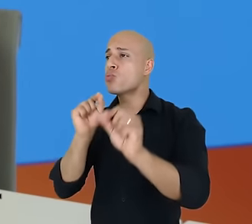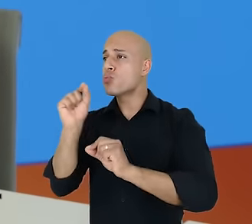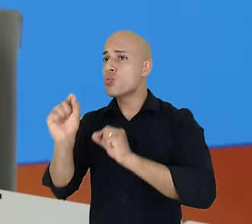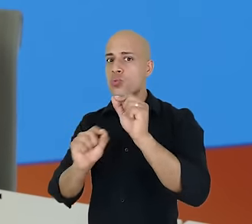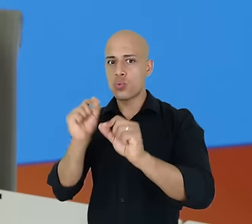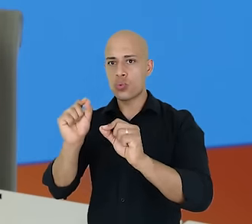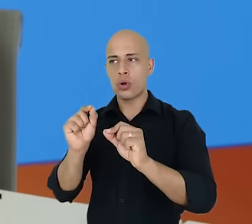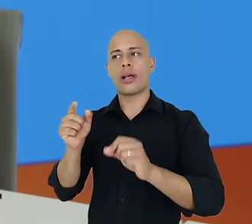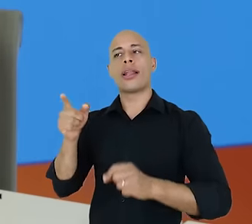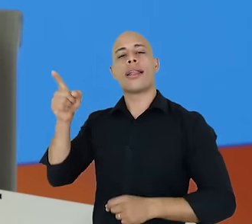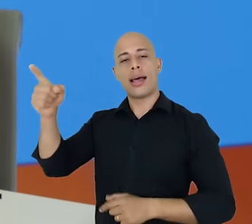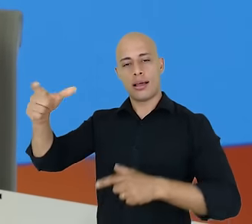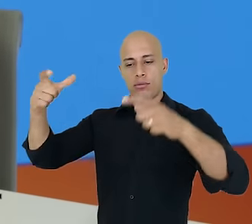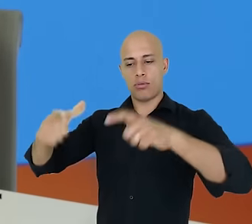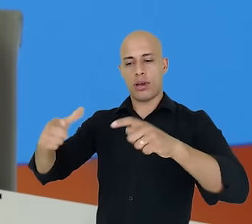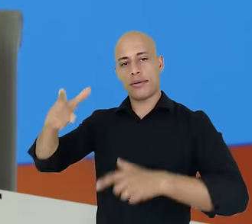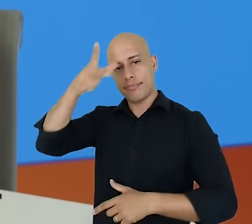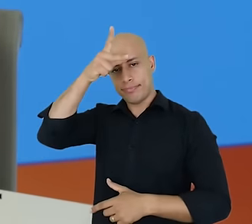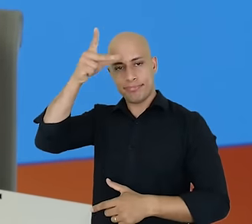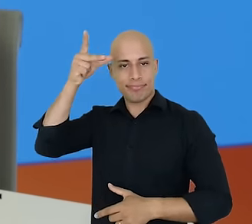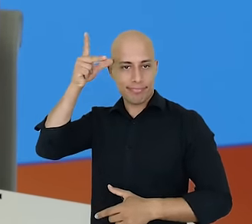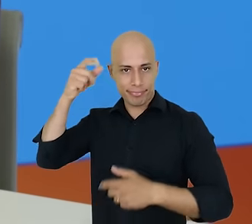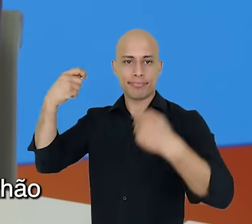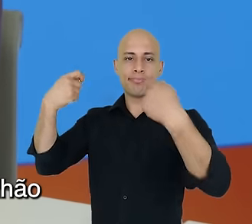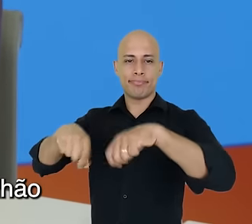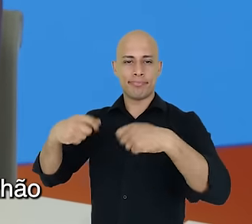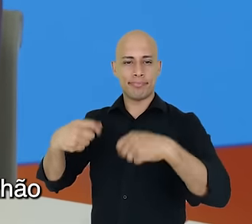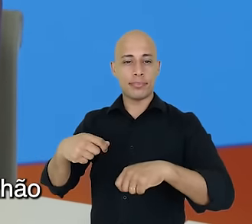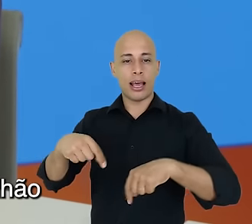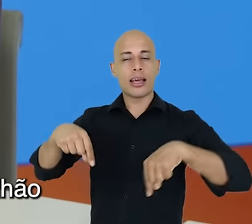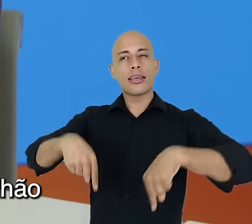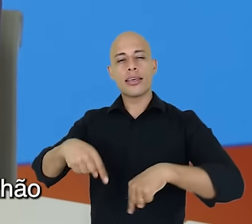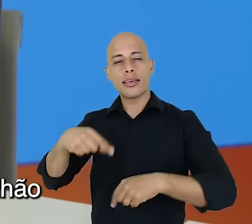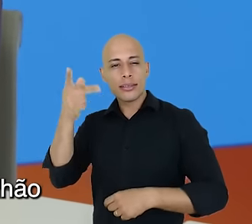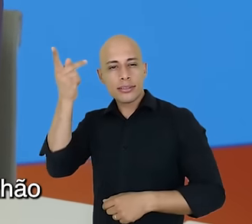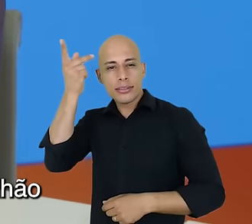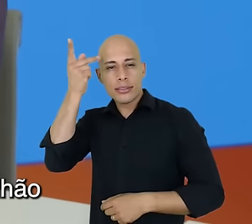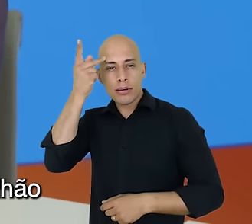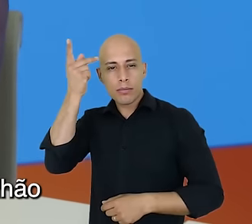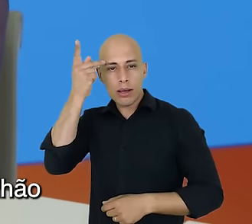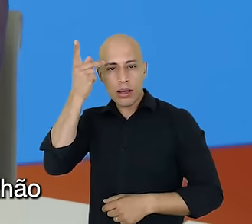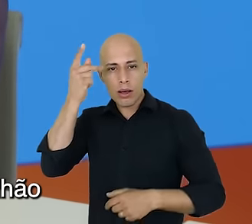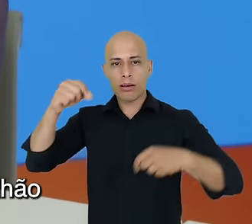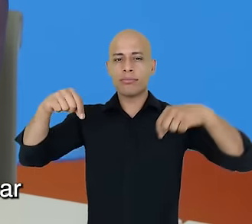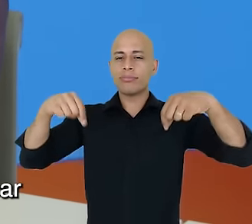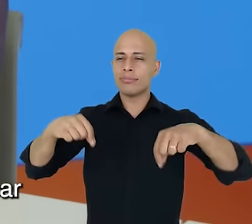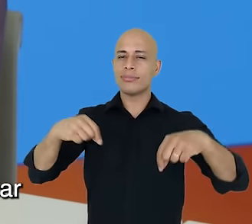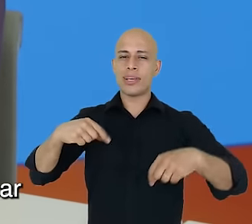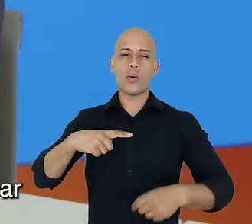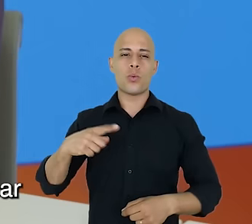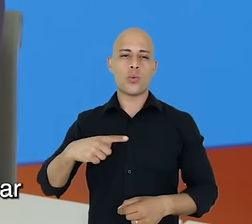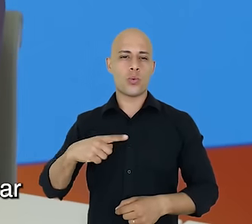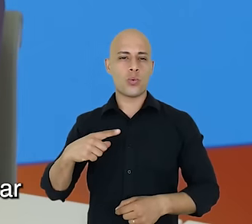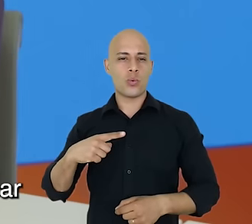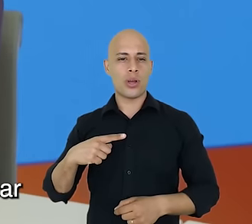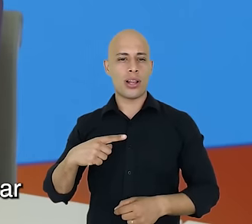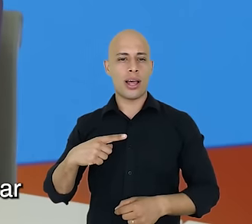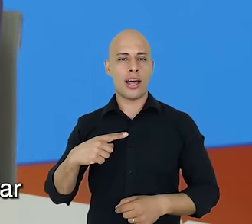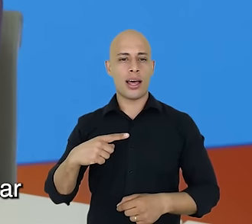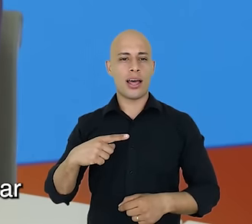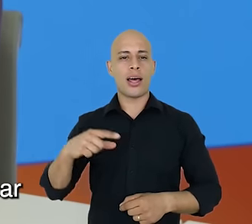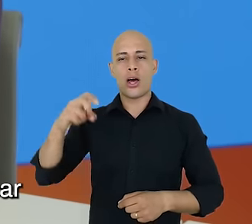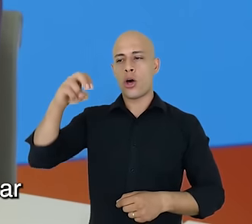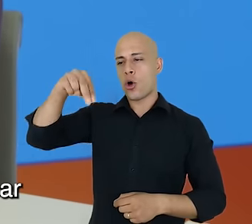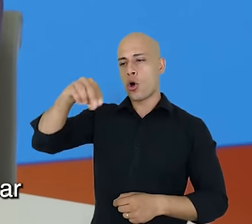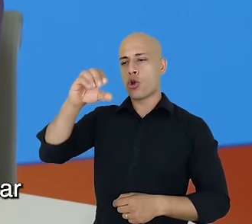ainda é na prefeitura de Fato né São Paulo a gente tem lá a nota do Milhão que a gente usa né